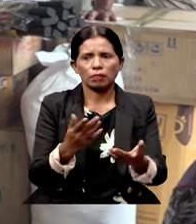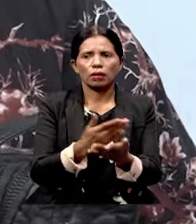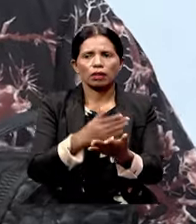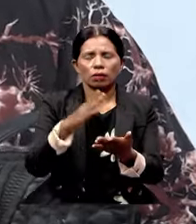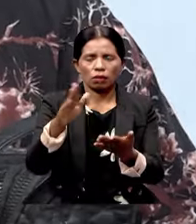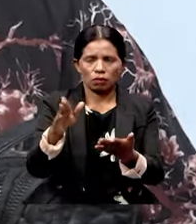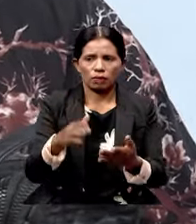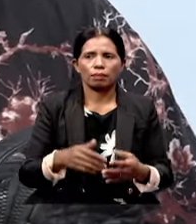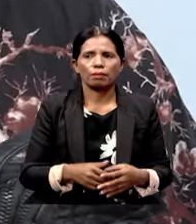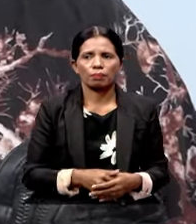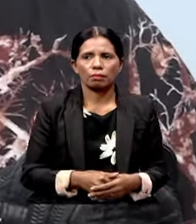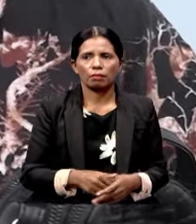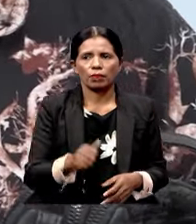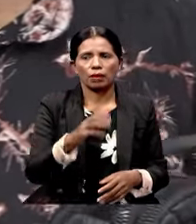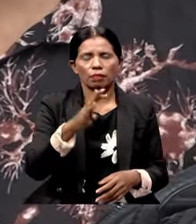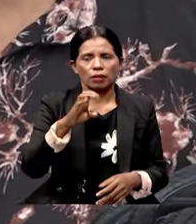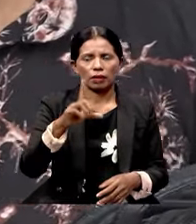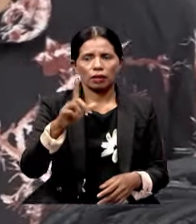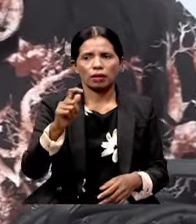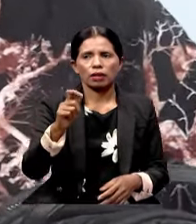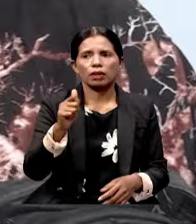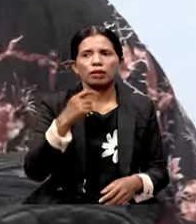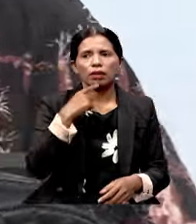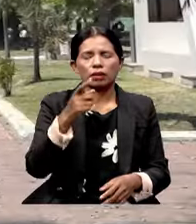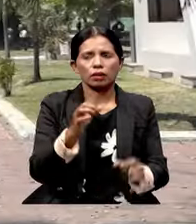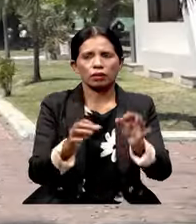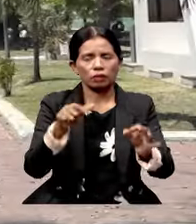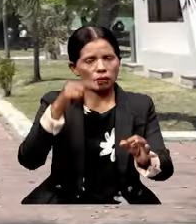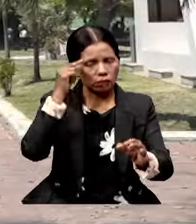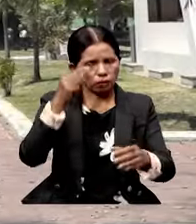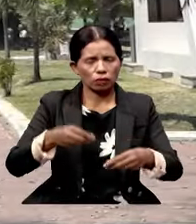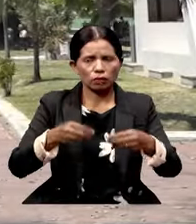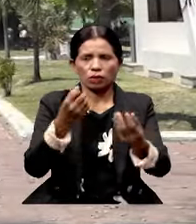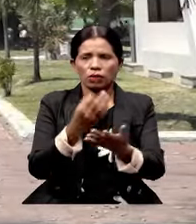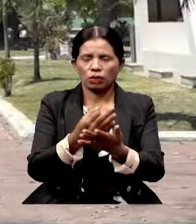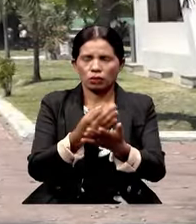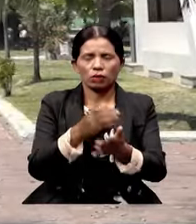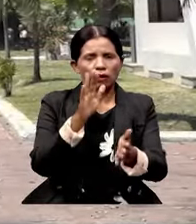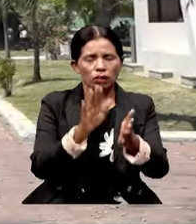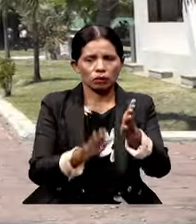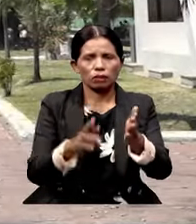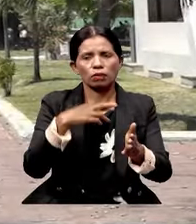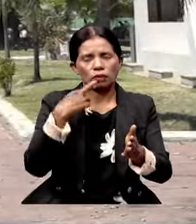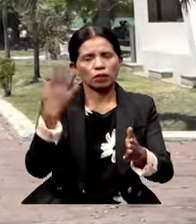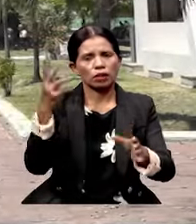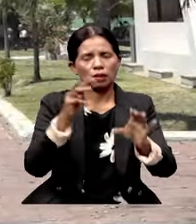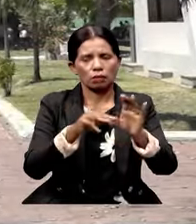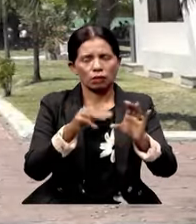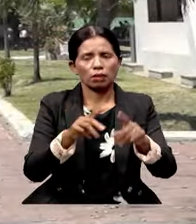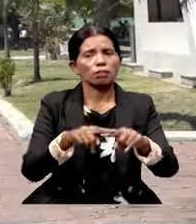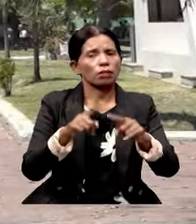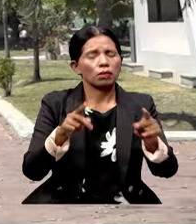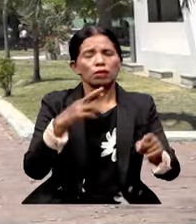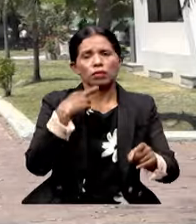kotu. Abelita Monteiro da Costa Hateten, mesmo o governo fona subsídio ou de hatun folin fosse mercado, mas be folin